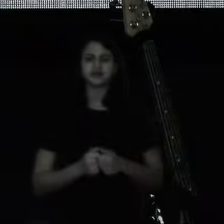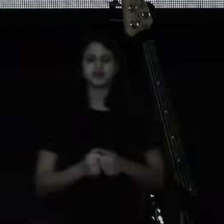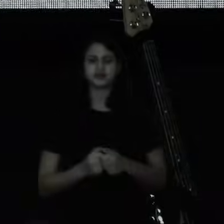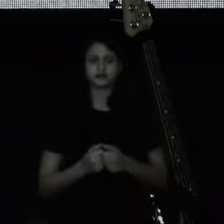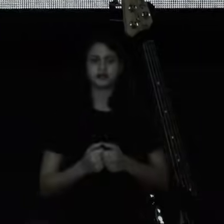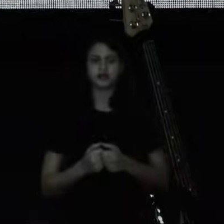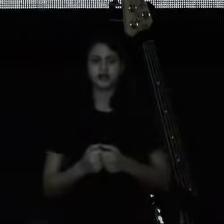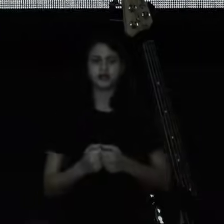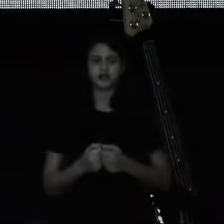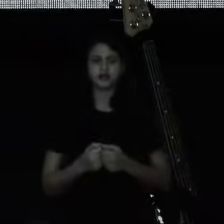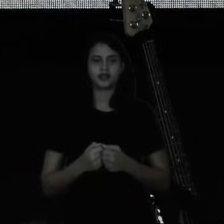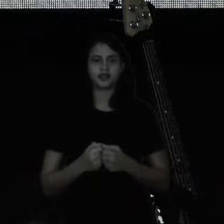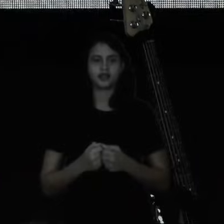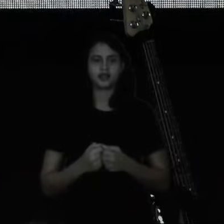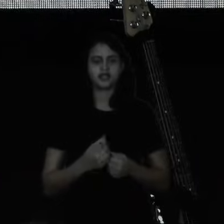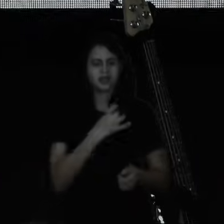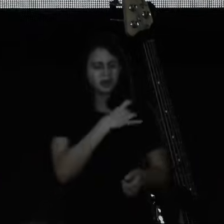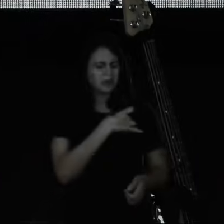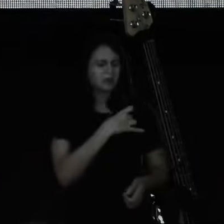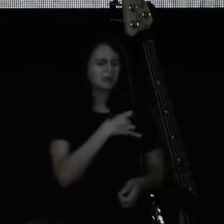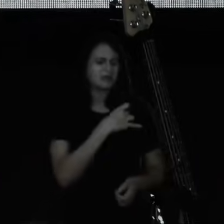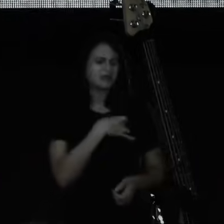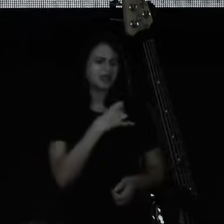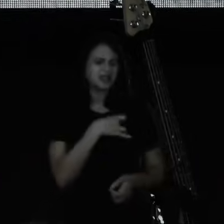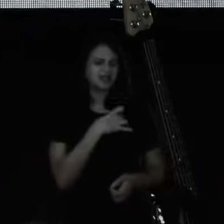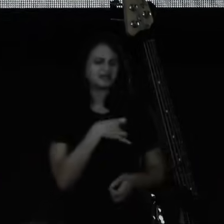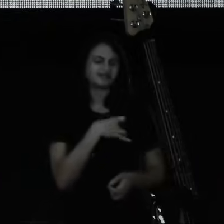1700 o seu maior temor veio sobre ele.